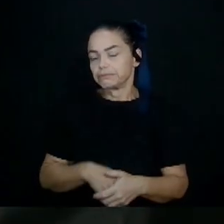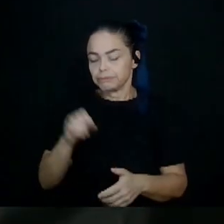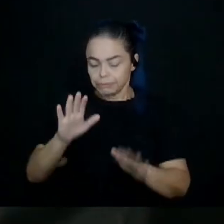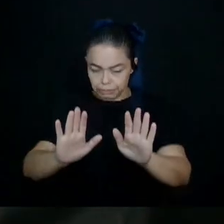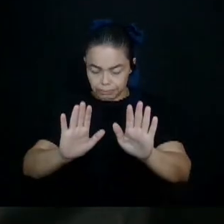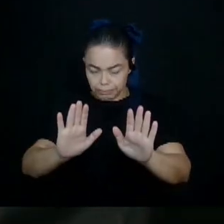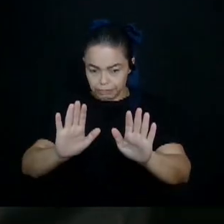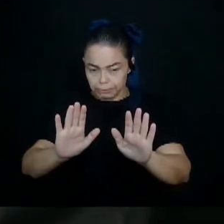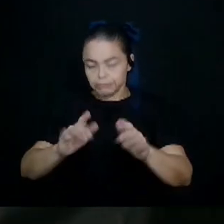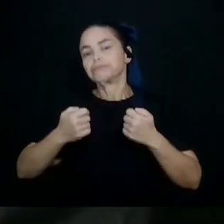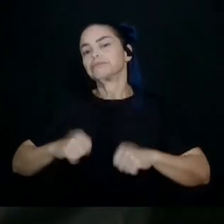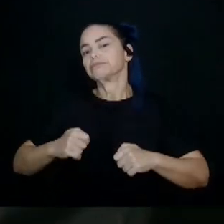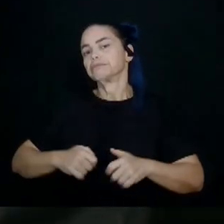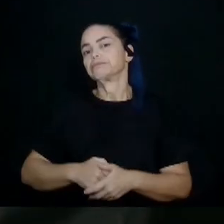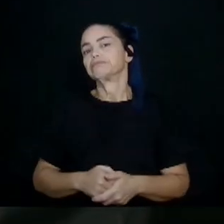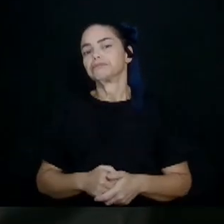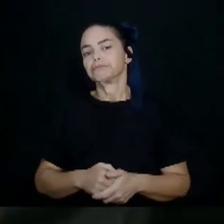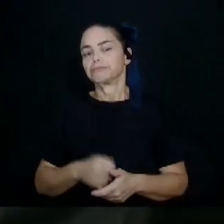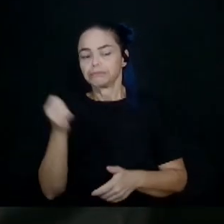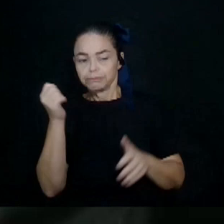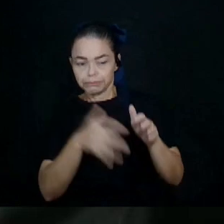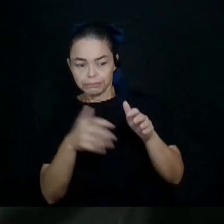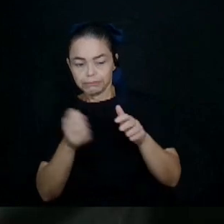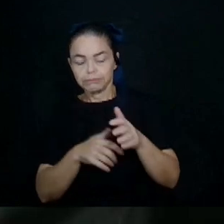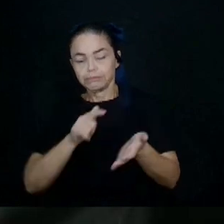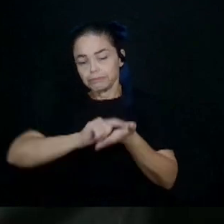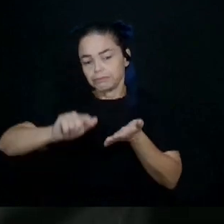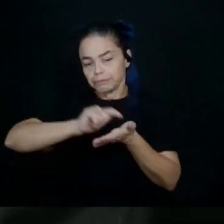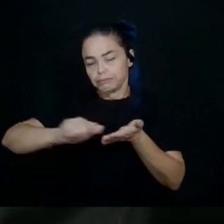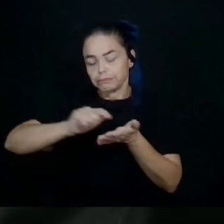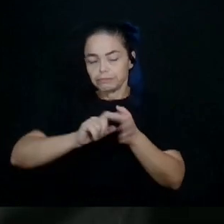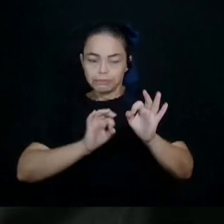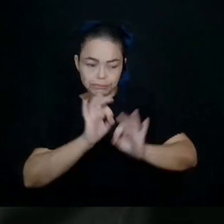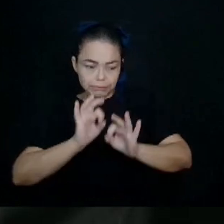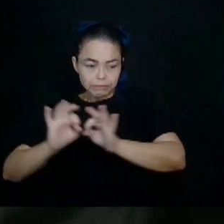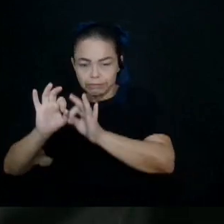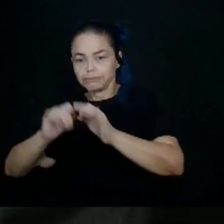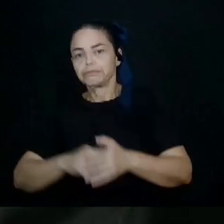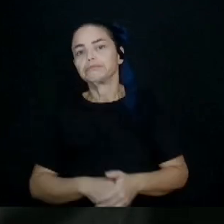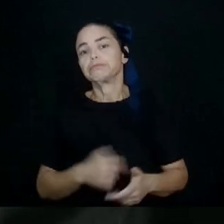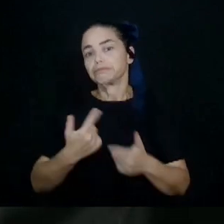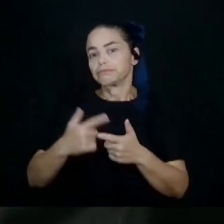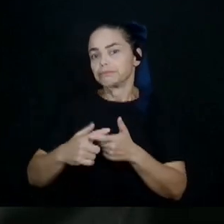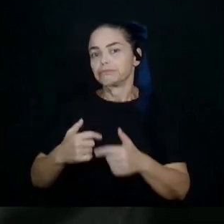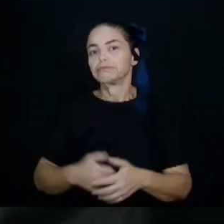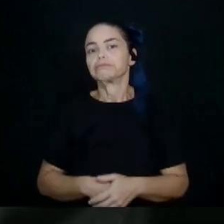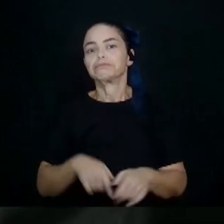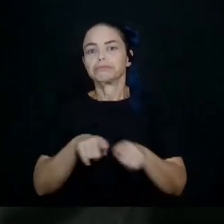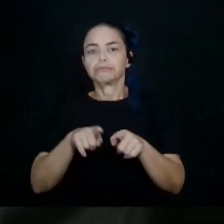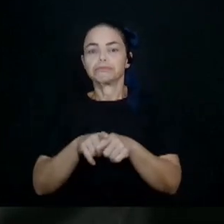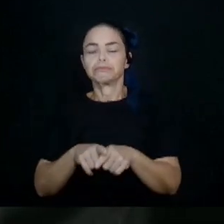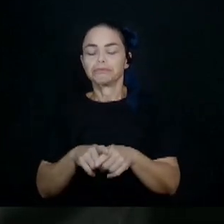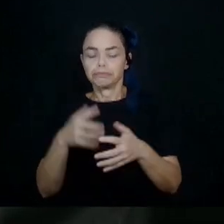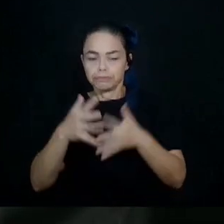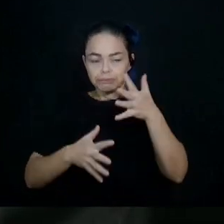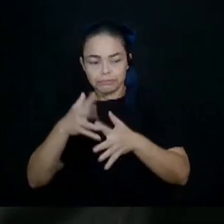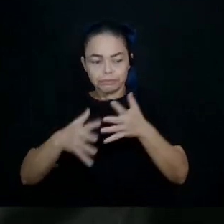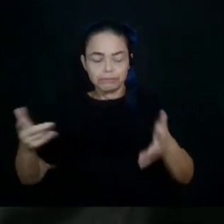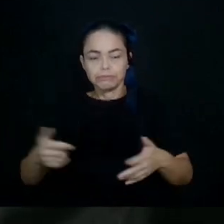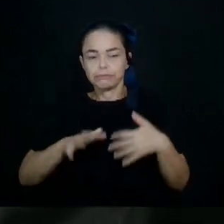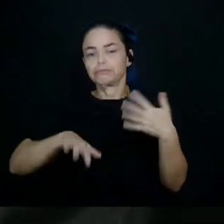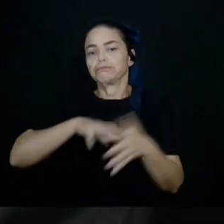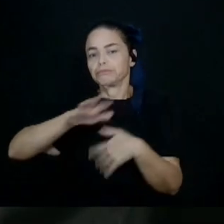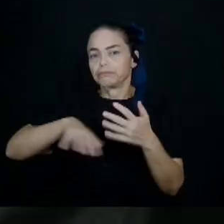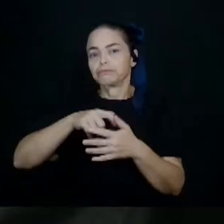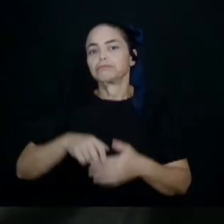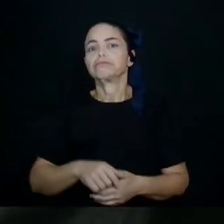eu preciso me desfazer, eu vou dar uma limpadinha aqui, vou dar uma organizada, porque a gente também não pode confundir, né, a desorganização com